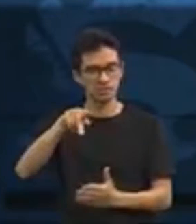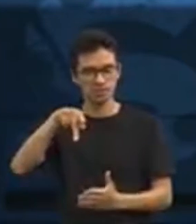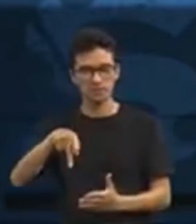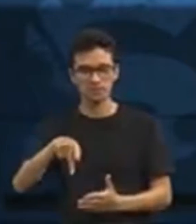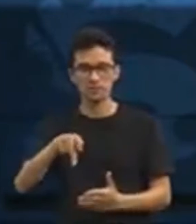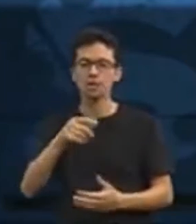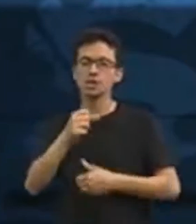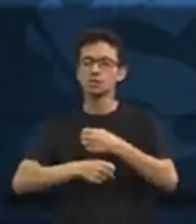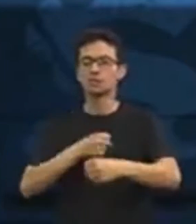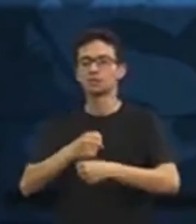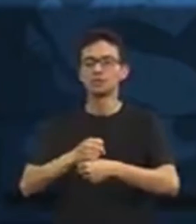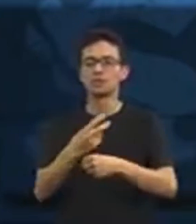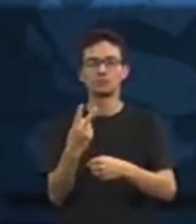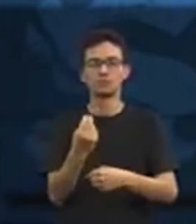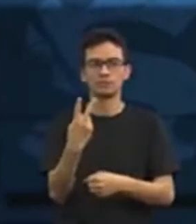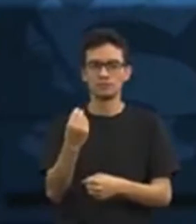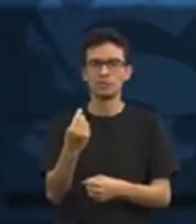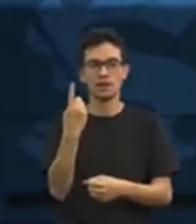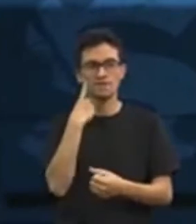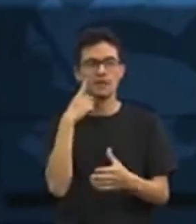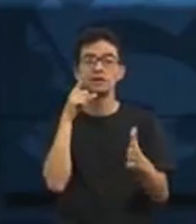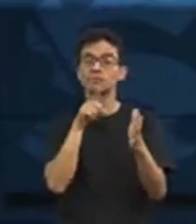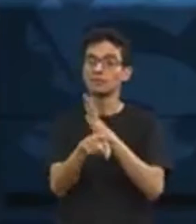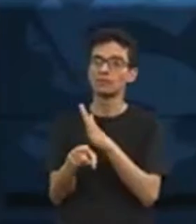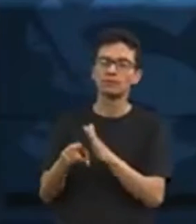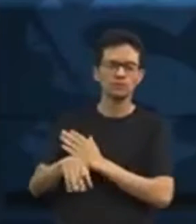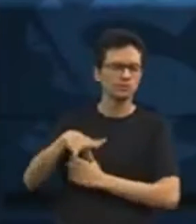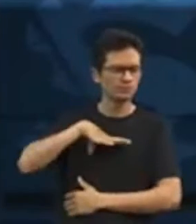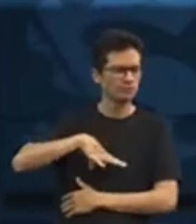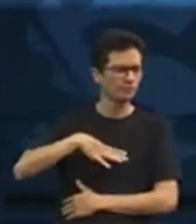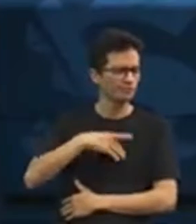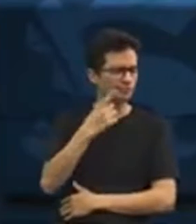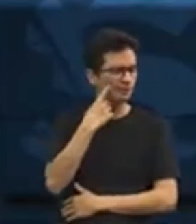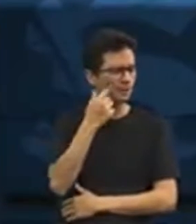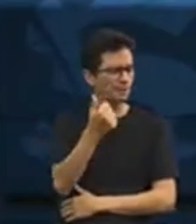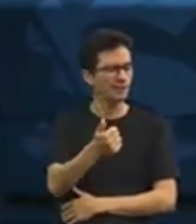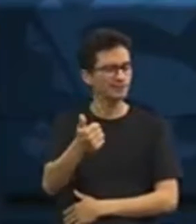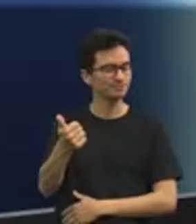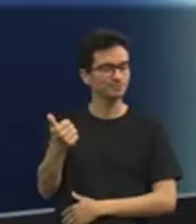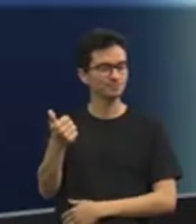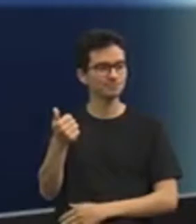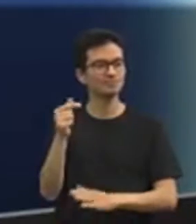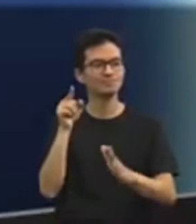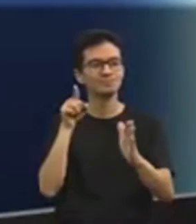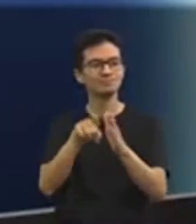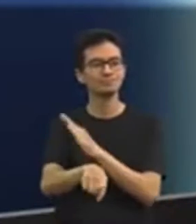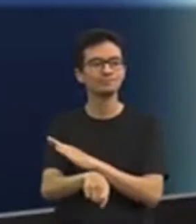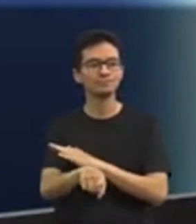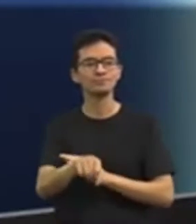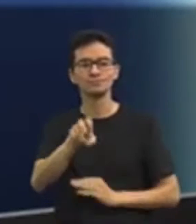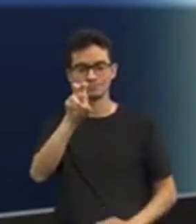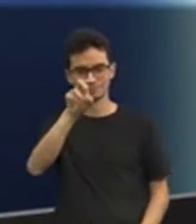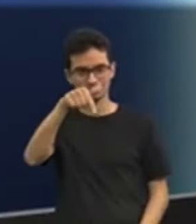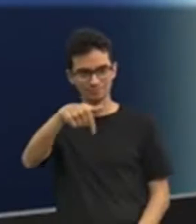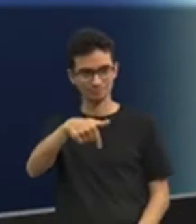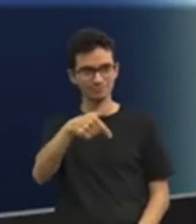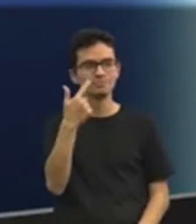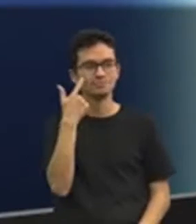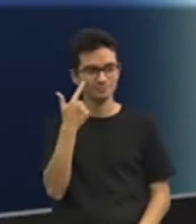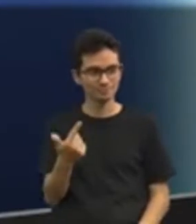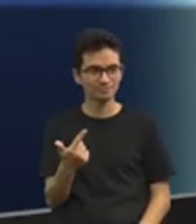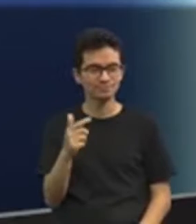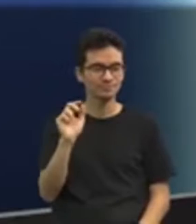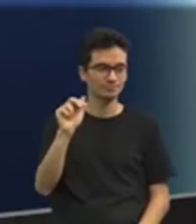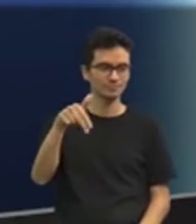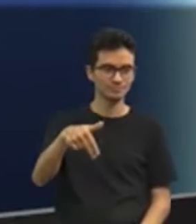só uma olhadinha nas questões de português para ver se você foi bem pois a questão número 57 Ball